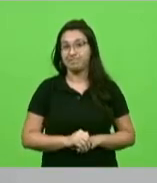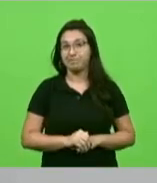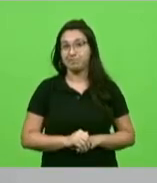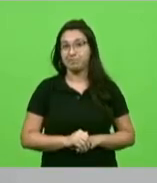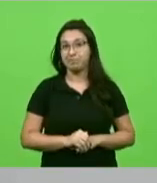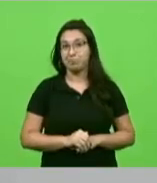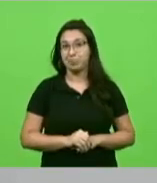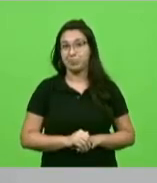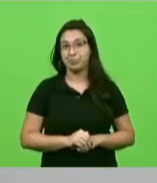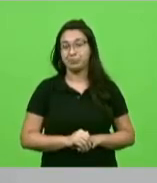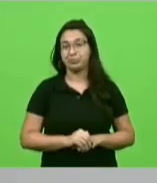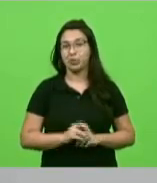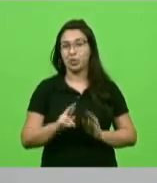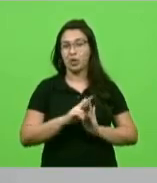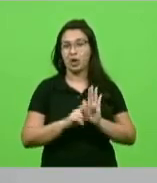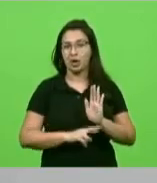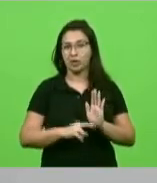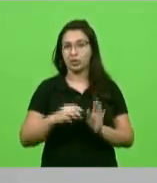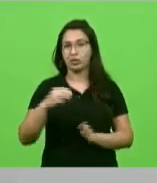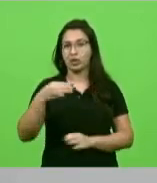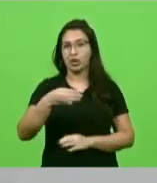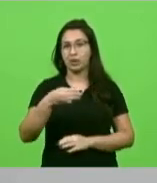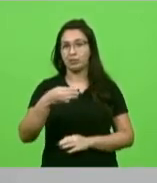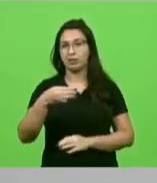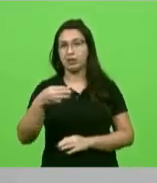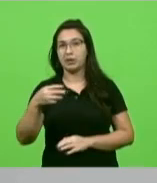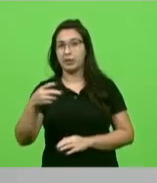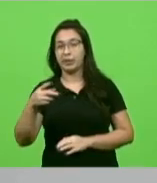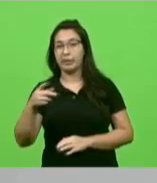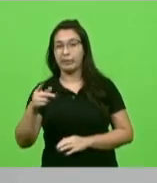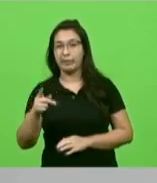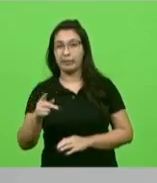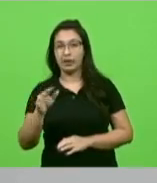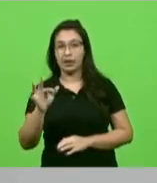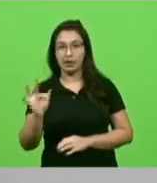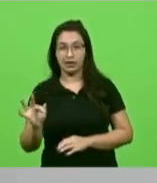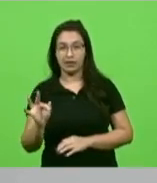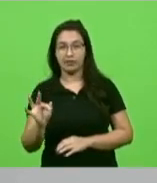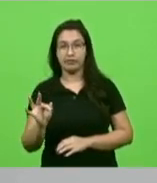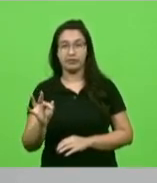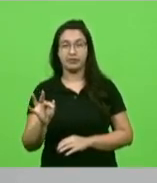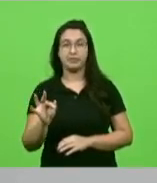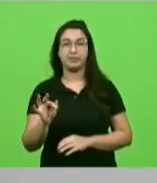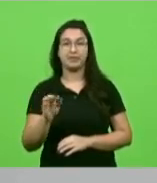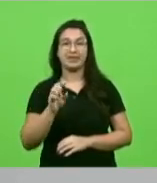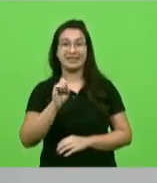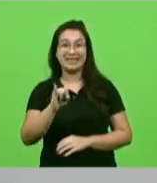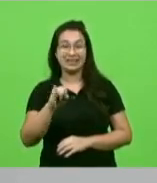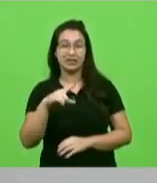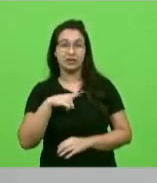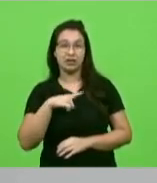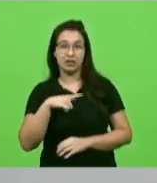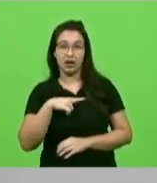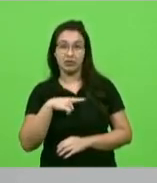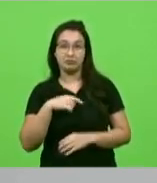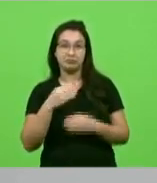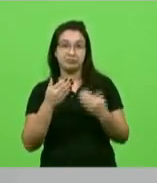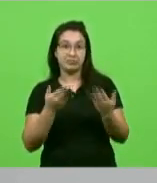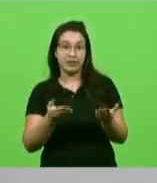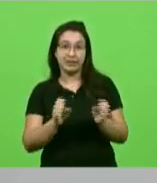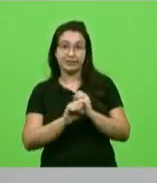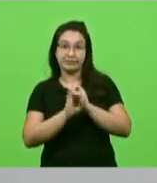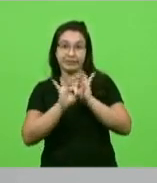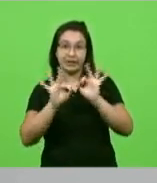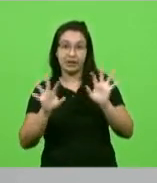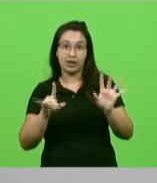O possível relatório da Polícia Federal, que não ouvi, não o conheço, se existente, ele vai ficar,